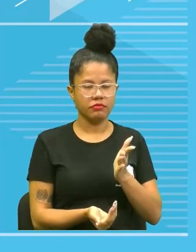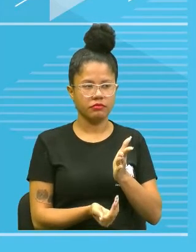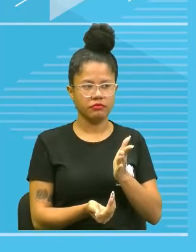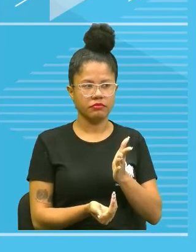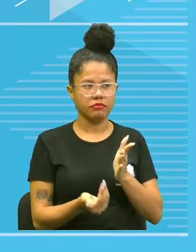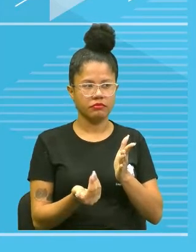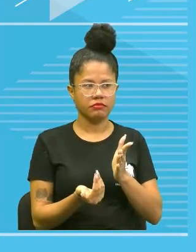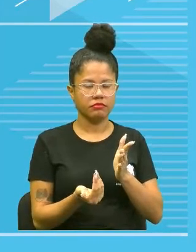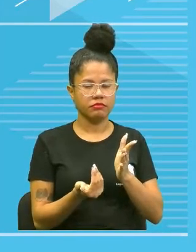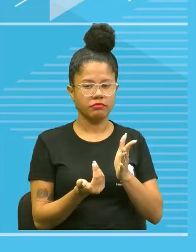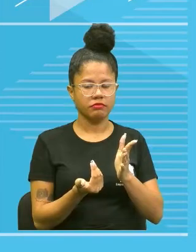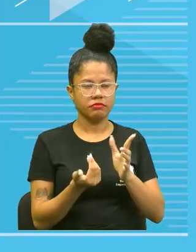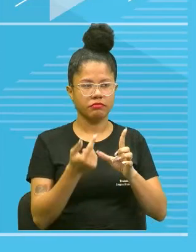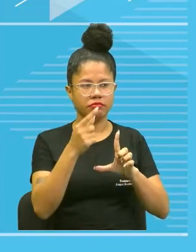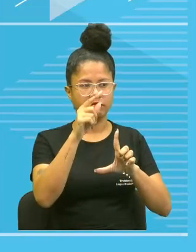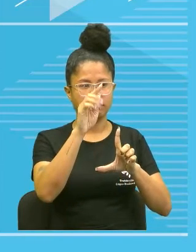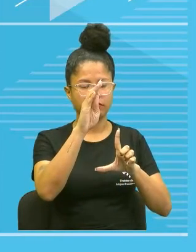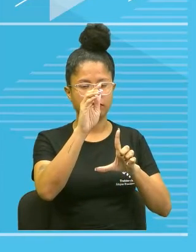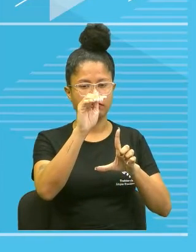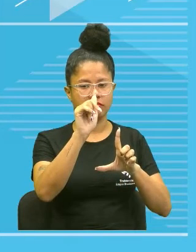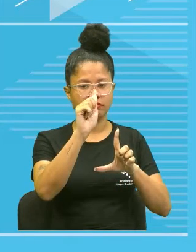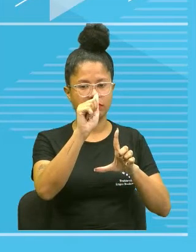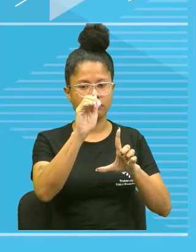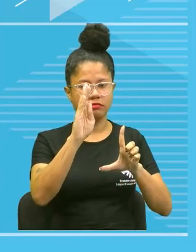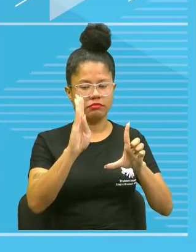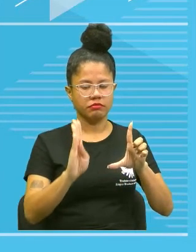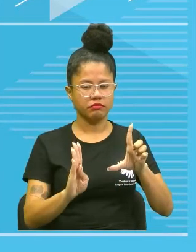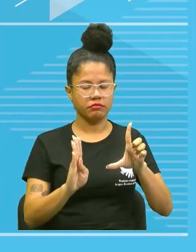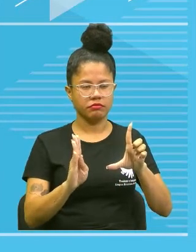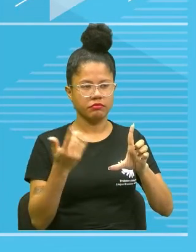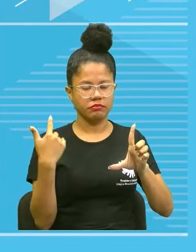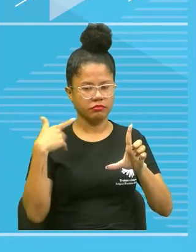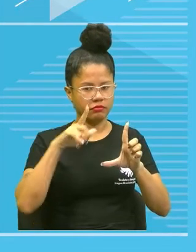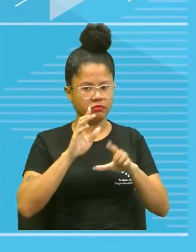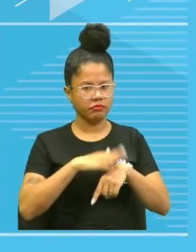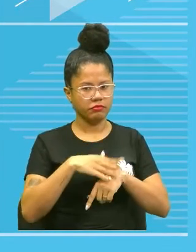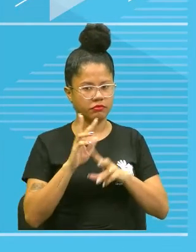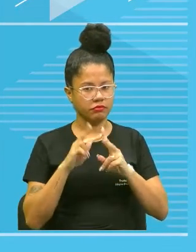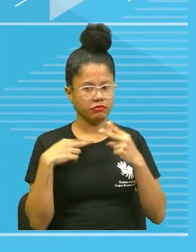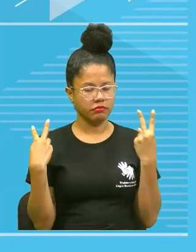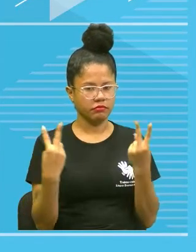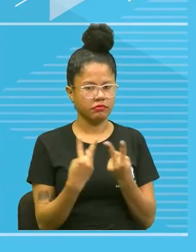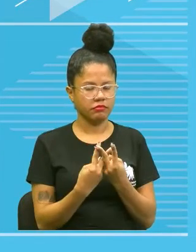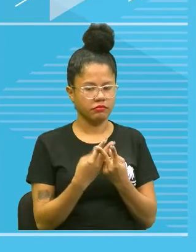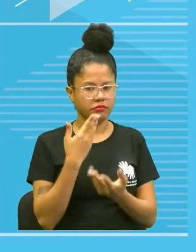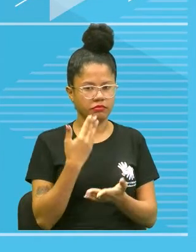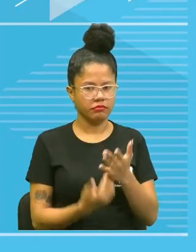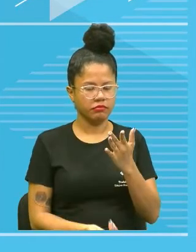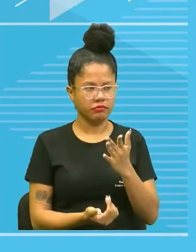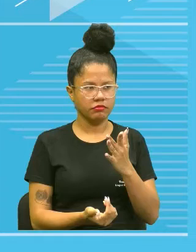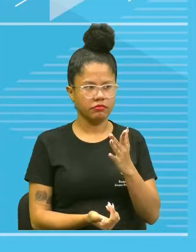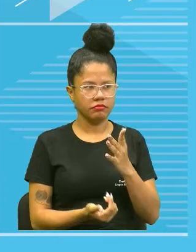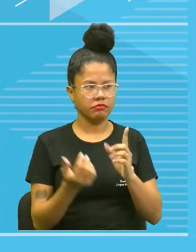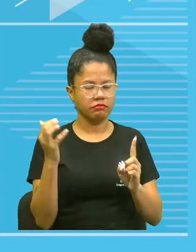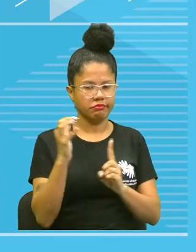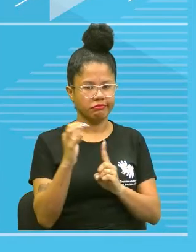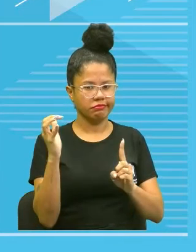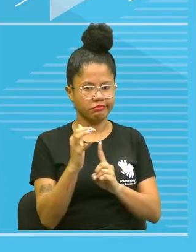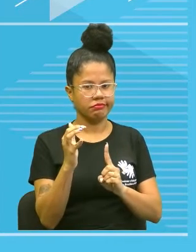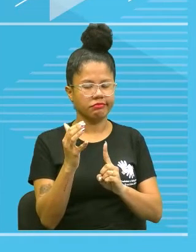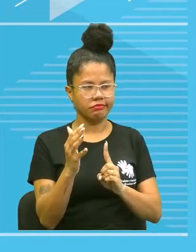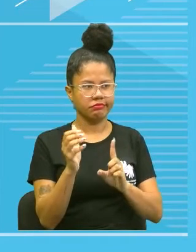e aumentei volume. Então, eu tenho um aumento de volume e uma perda de pressão justamente pela